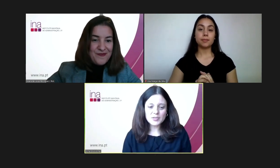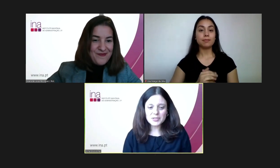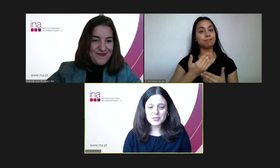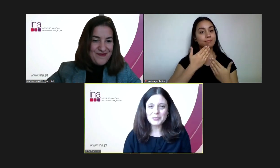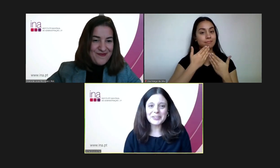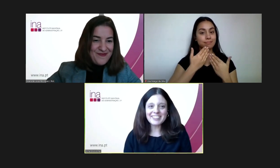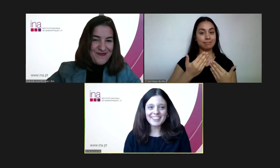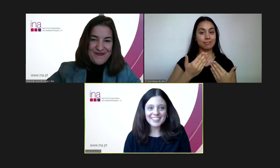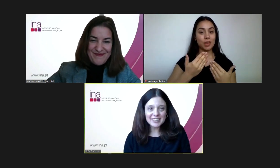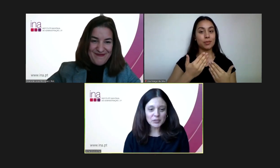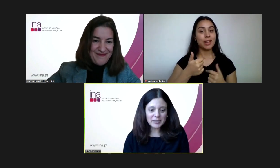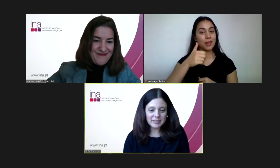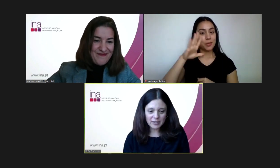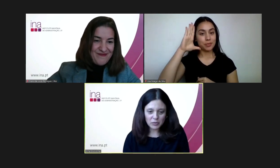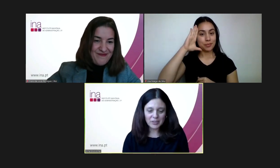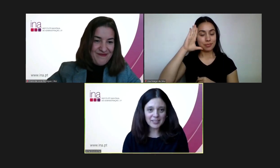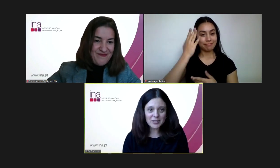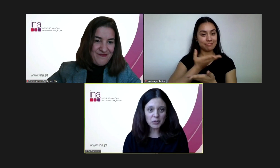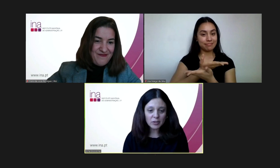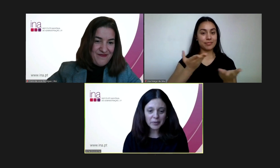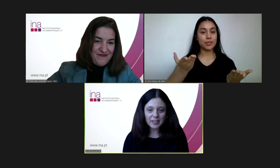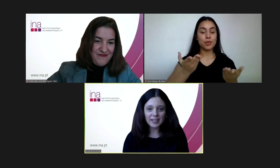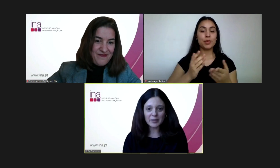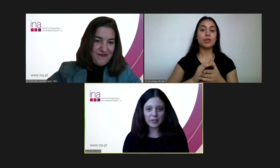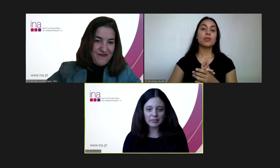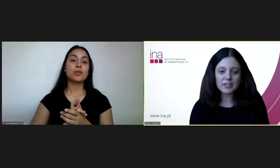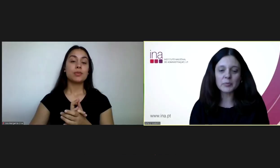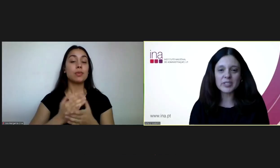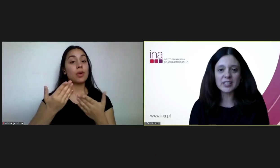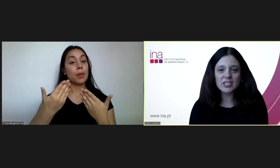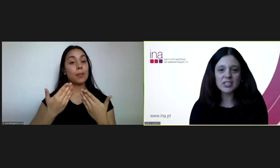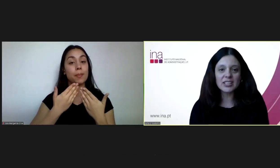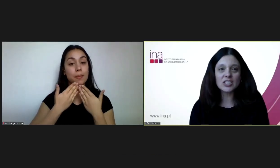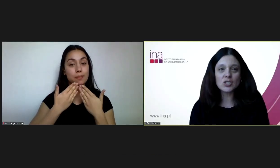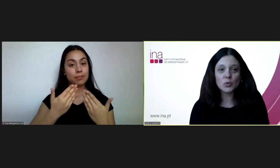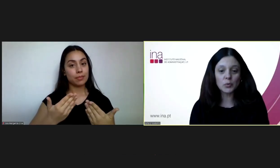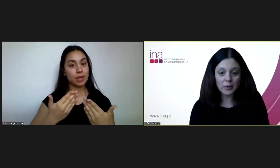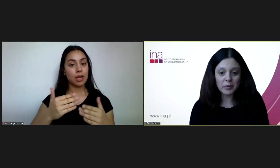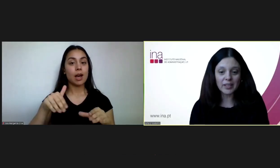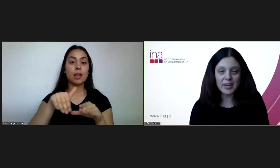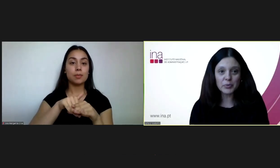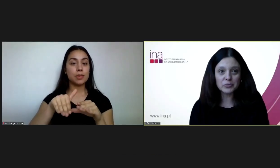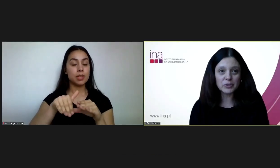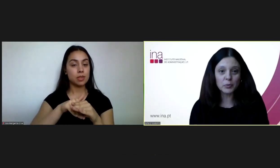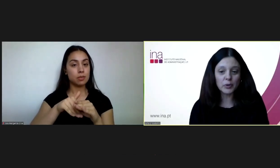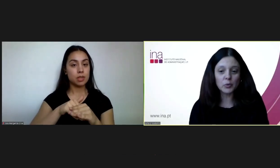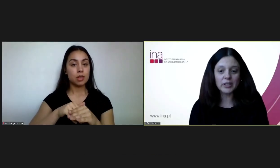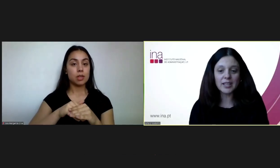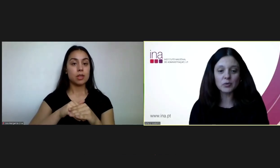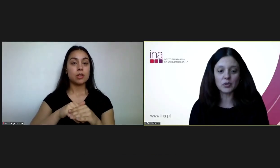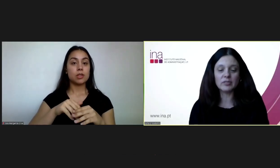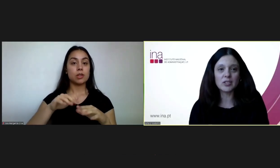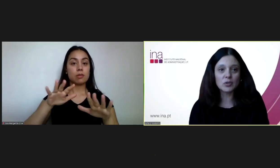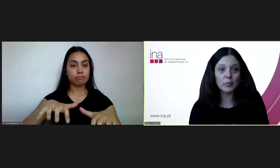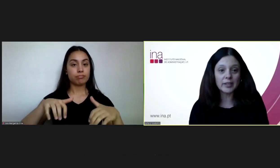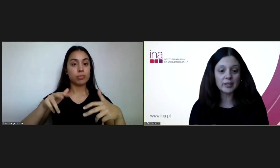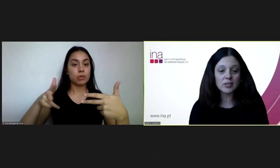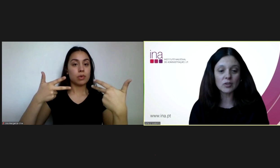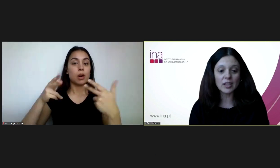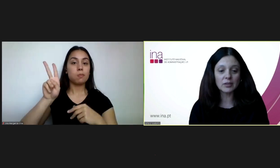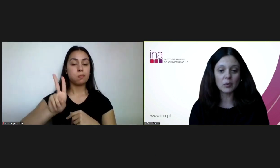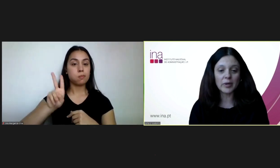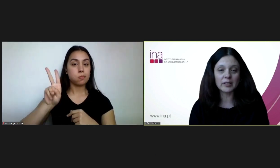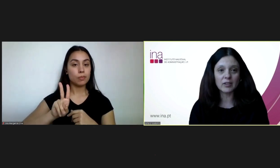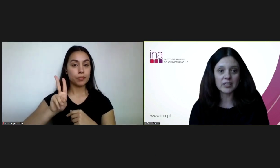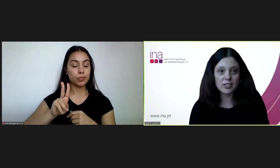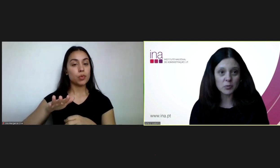Obrigada, Jus. Boa tarde a todos e a todas. Muito obrigada pela vossa presença neste segundo webinar, promovido pelo INA, no contexto do Plano